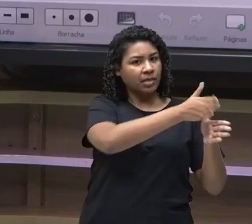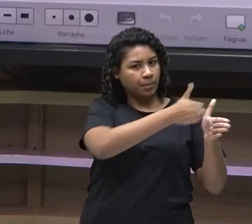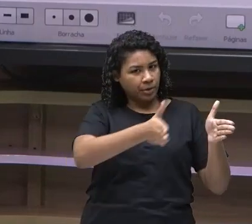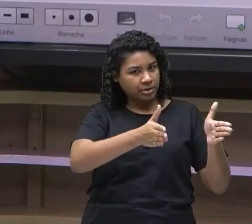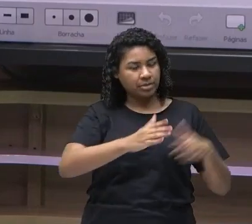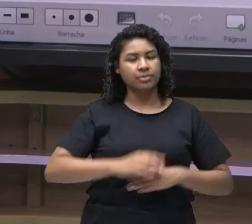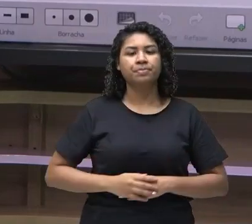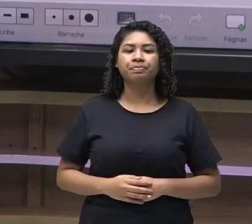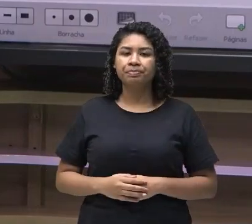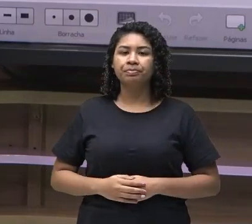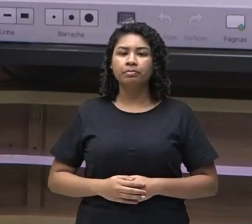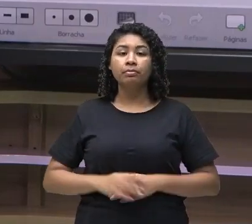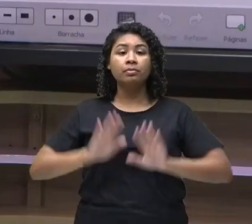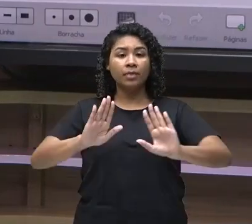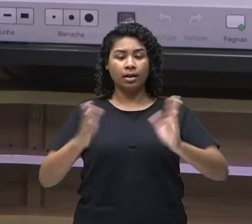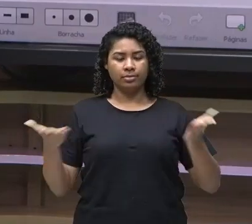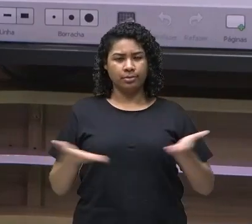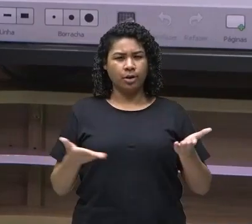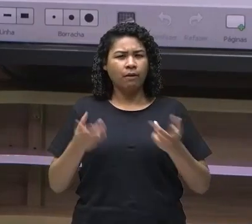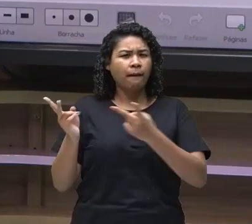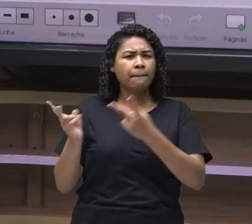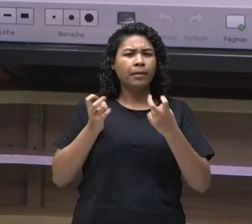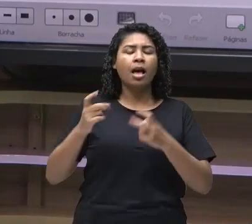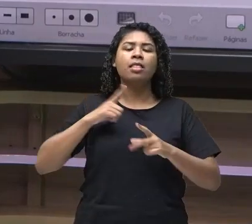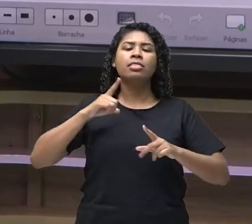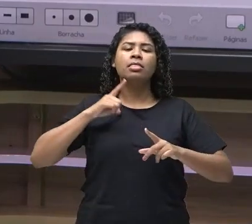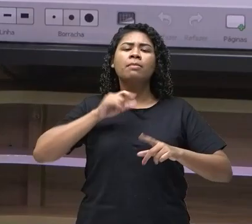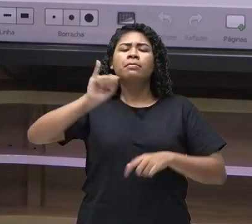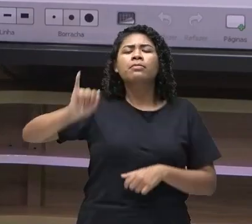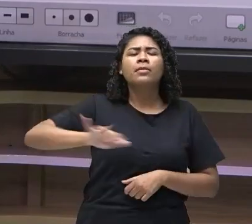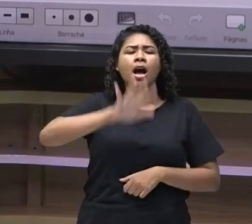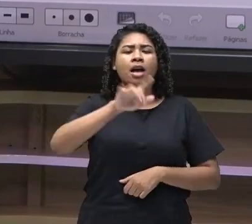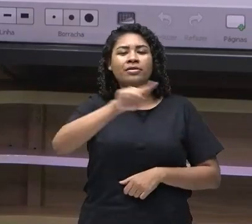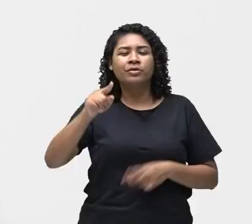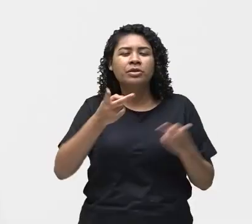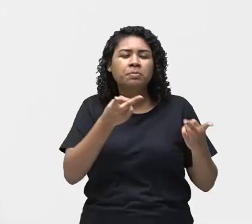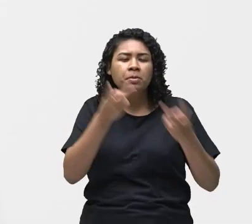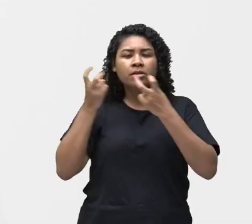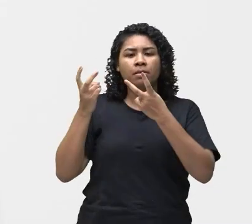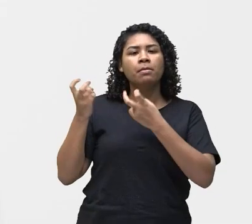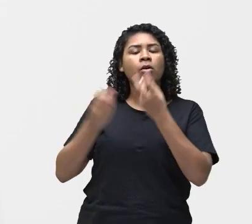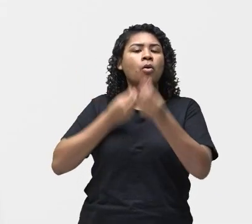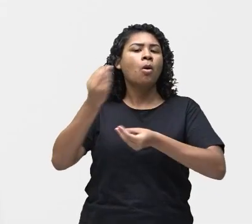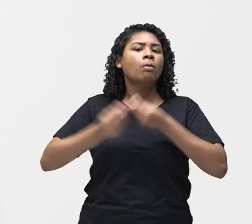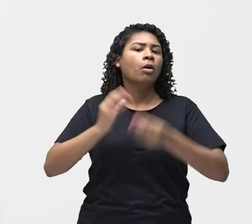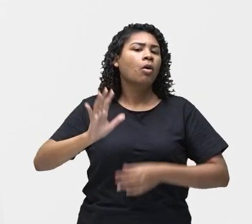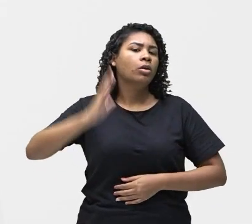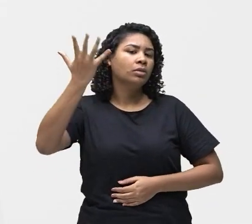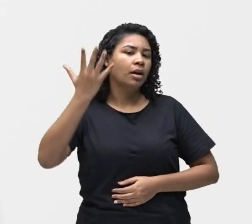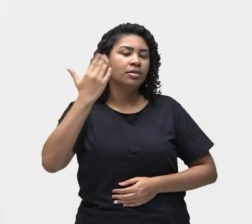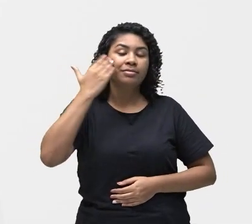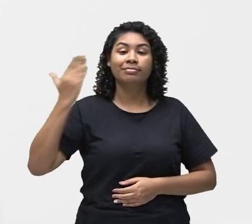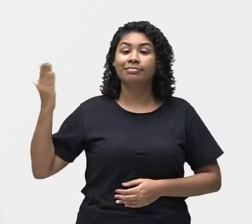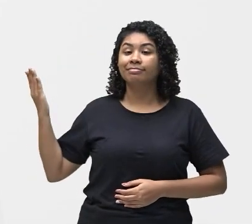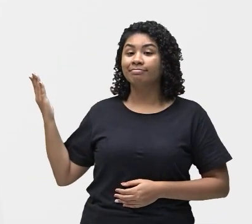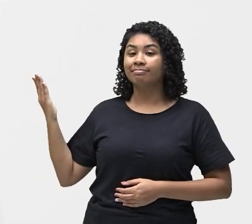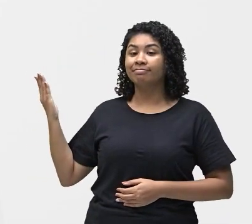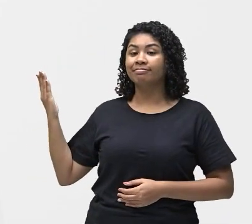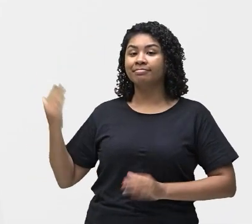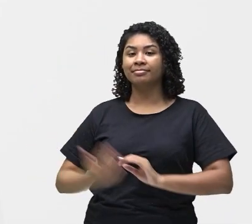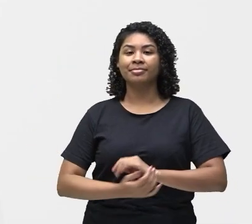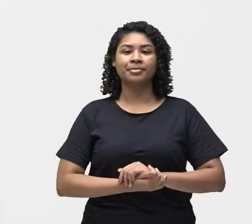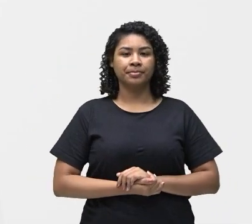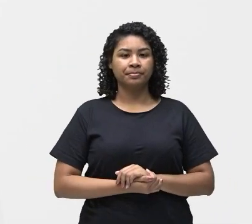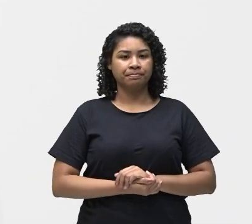E aí a gente vai observar uma animação que vai mostrar para a gente esse processo vamos observar aí então